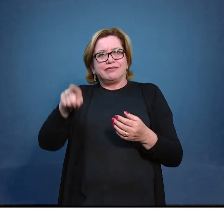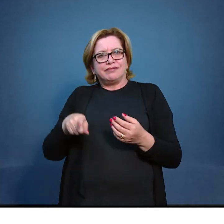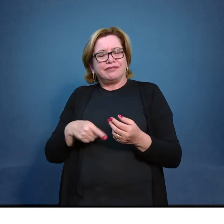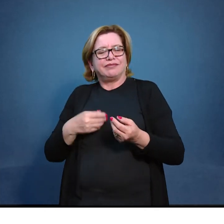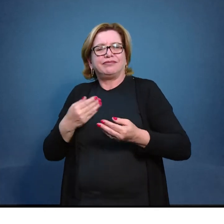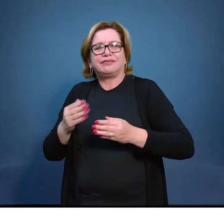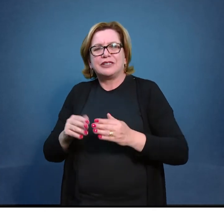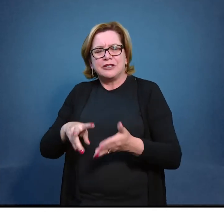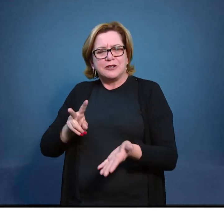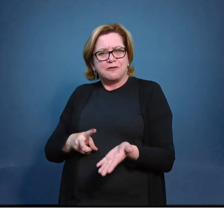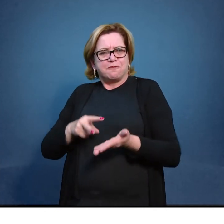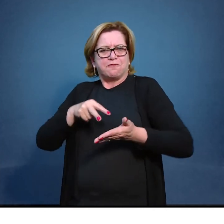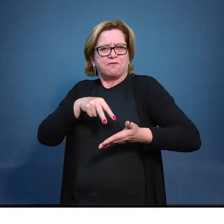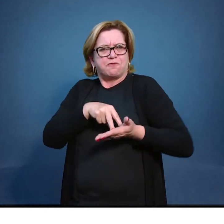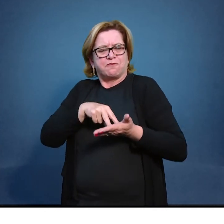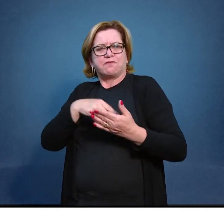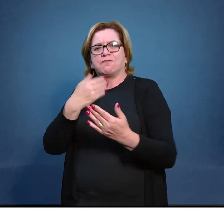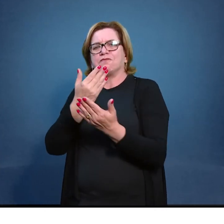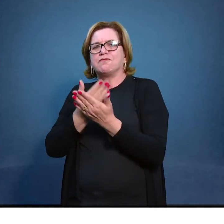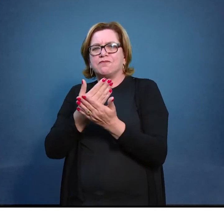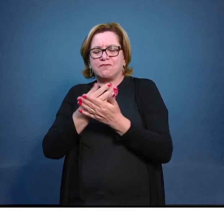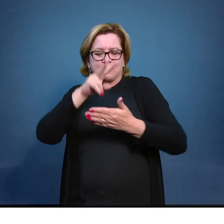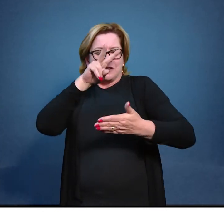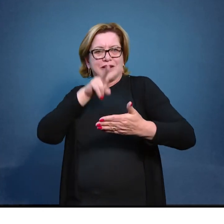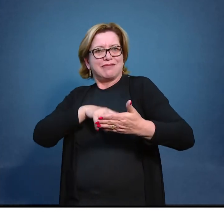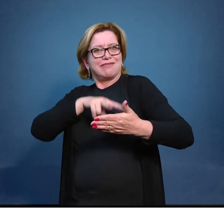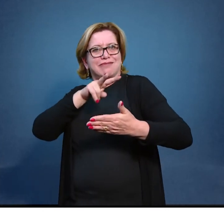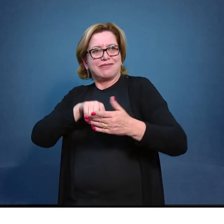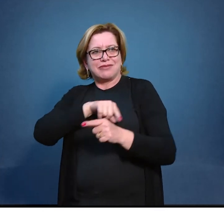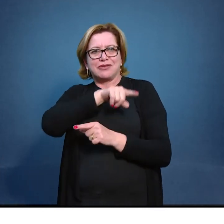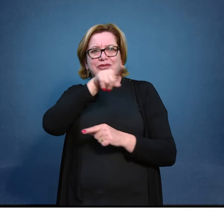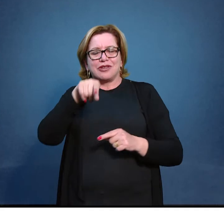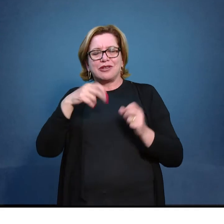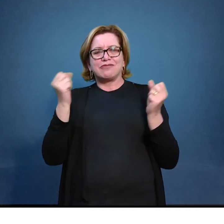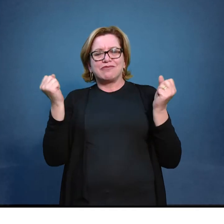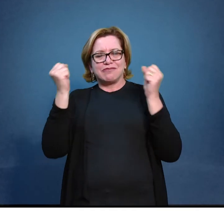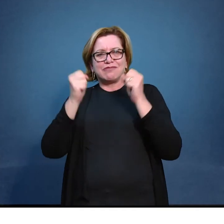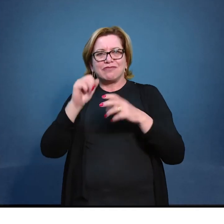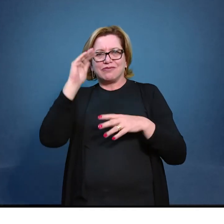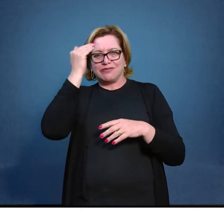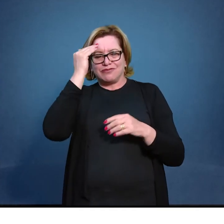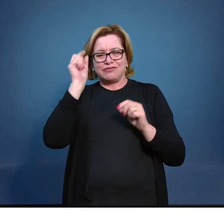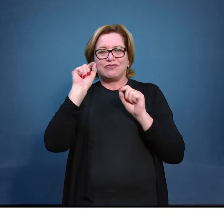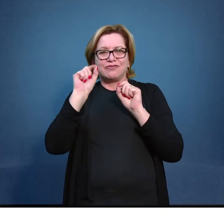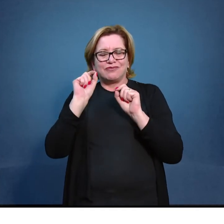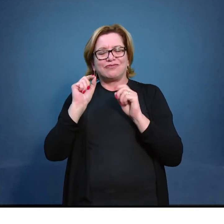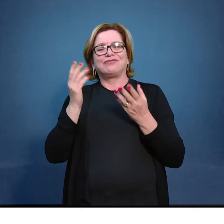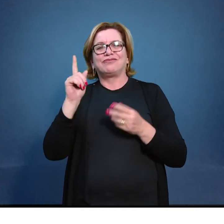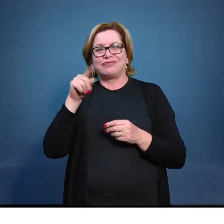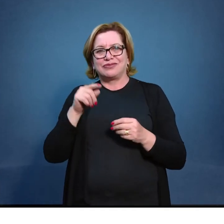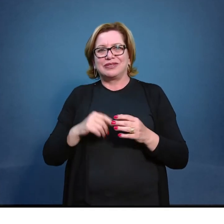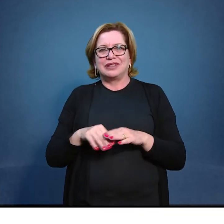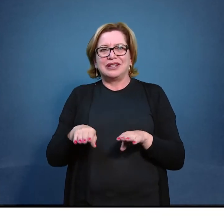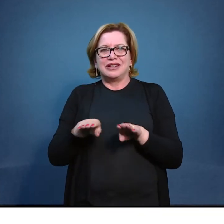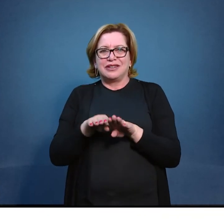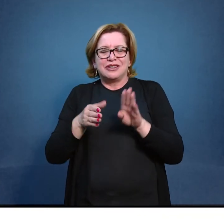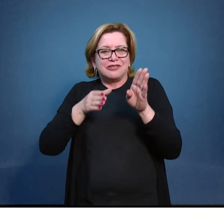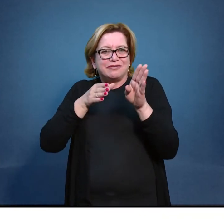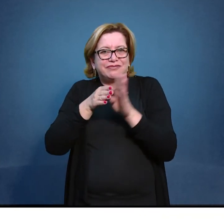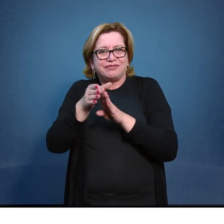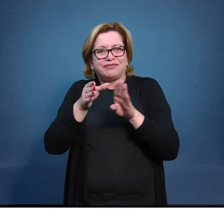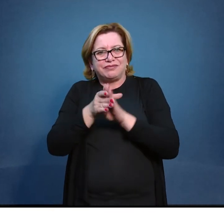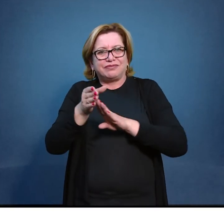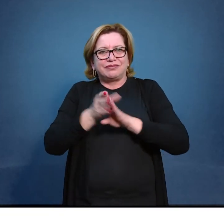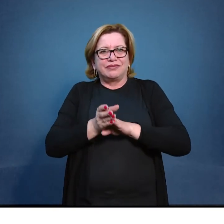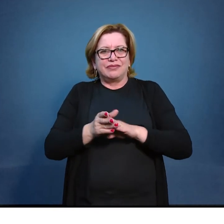grande, exigem uma leitura grande para que a gente possa entender o que é cada um deles. E aí fica a dica para